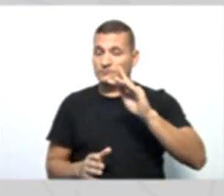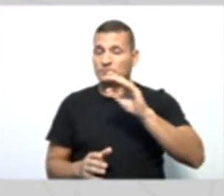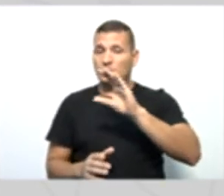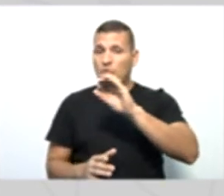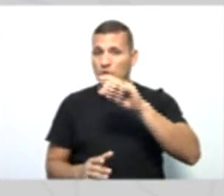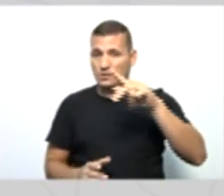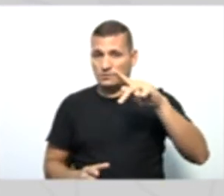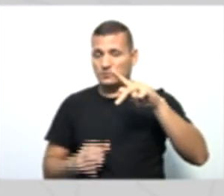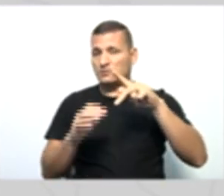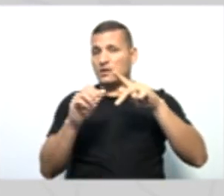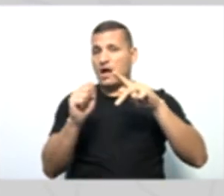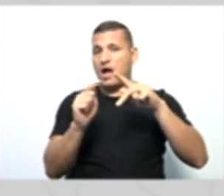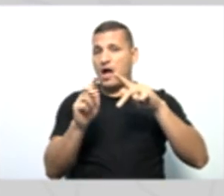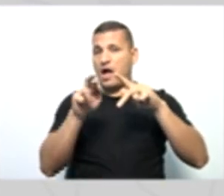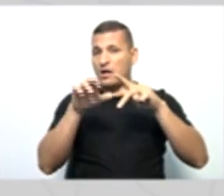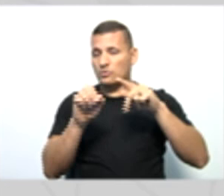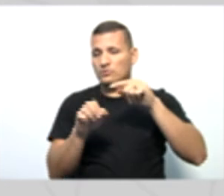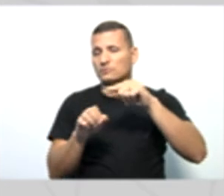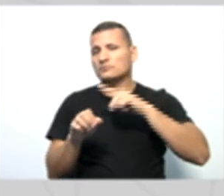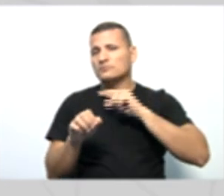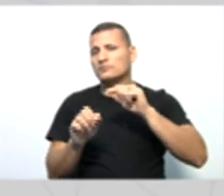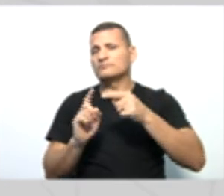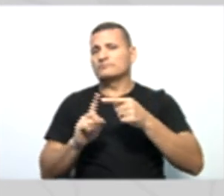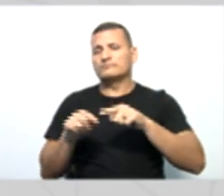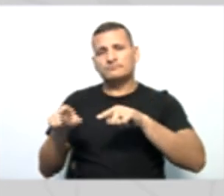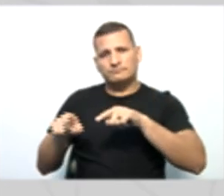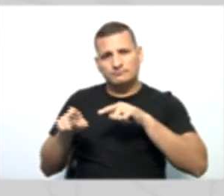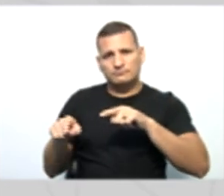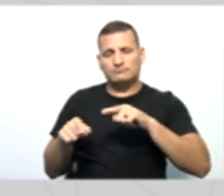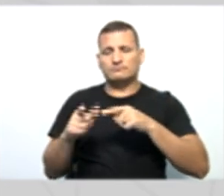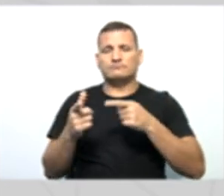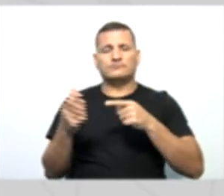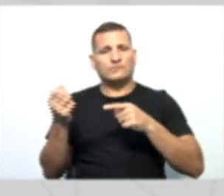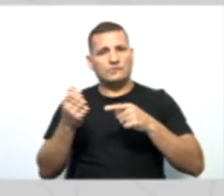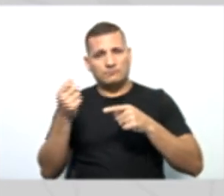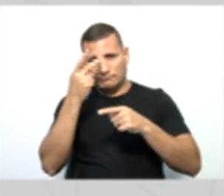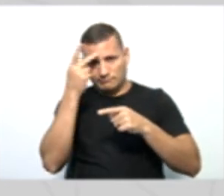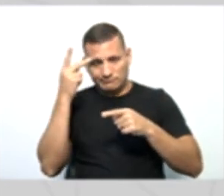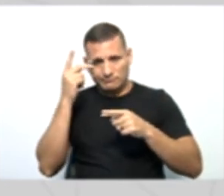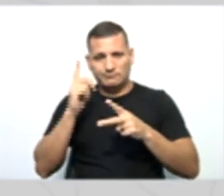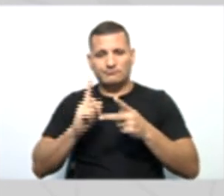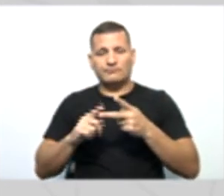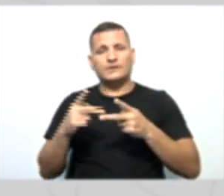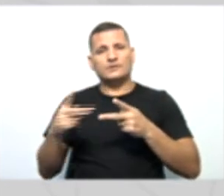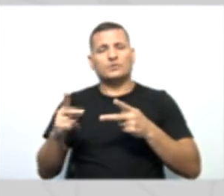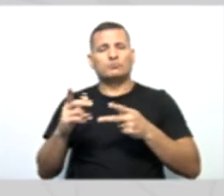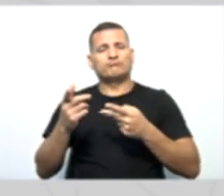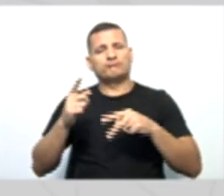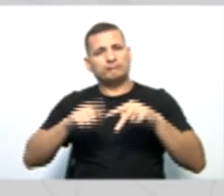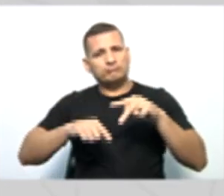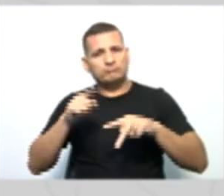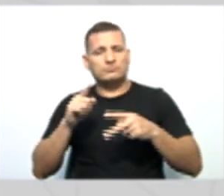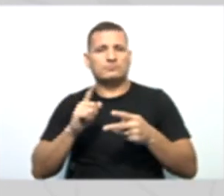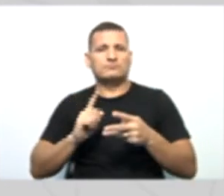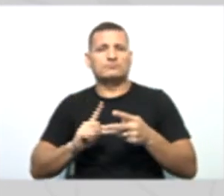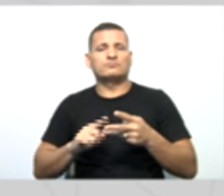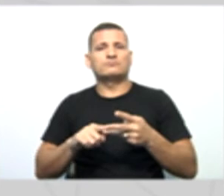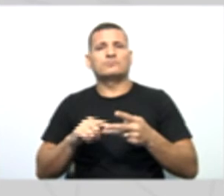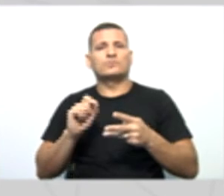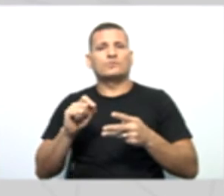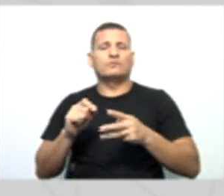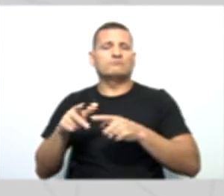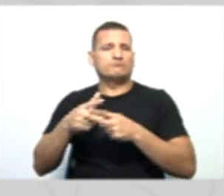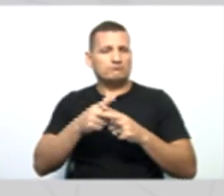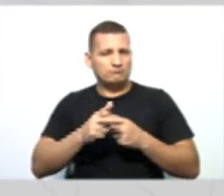por produtores rurais de leite e seus derivados, que são beneficiados pela partilha de